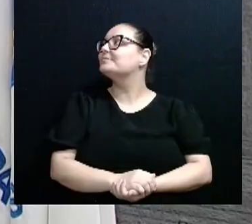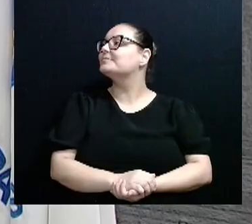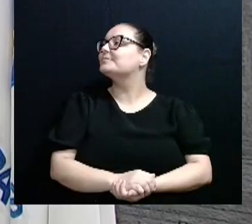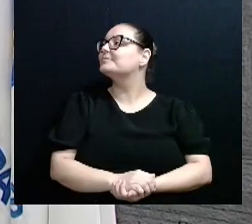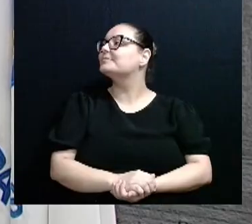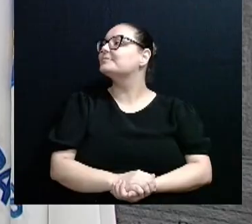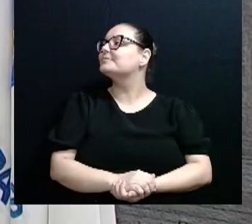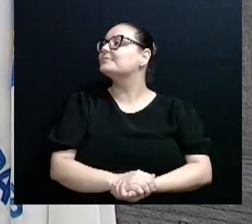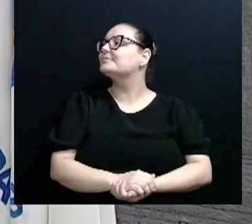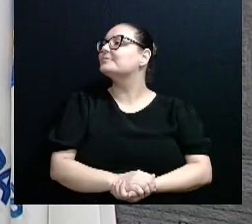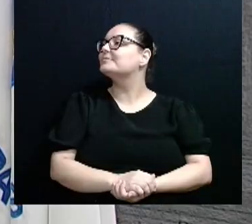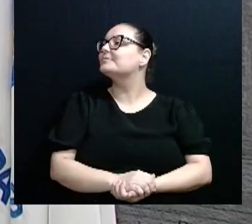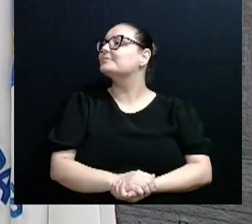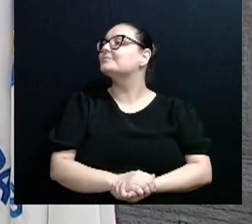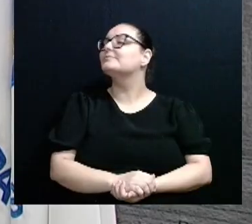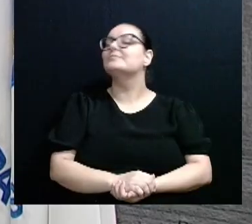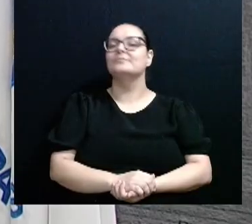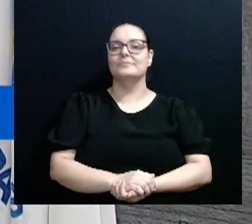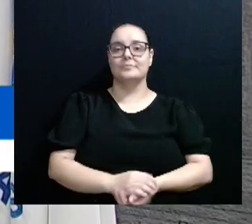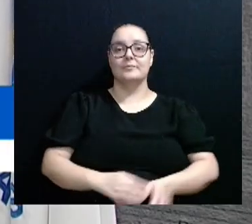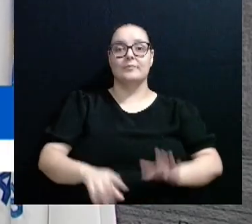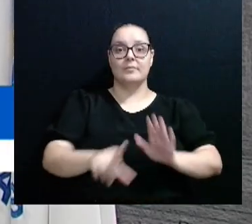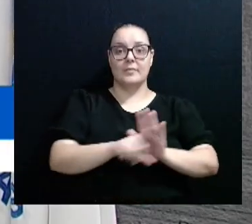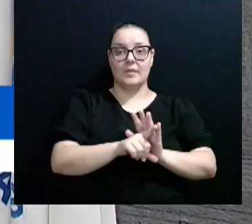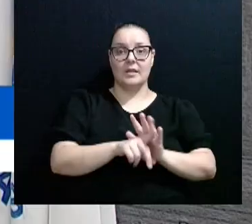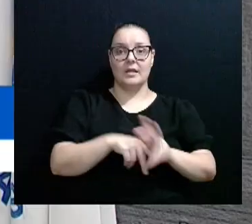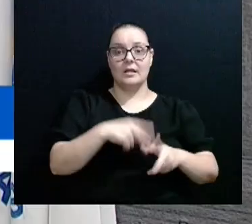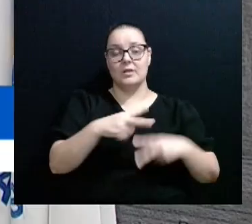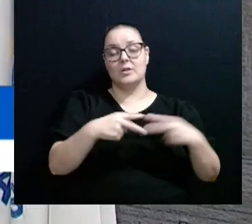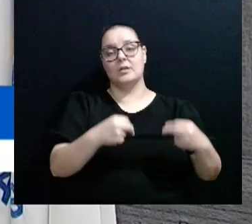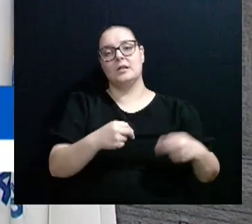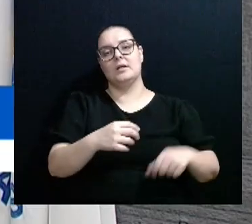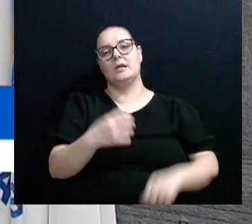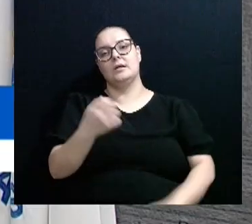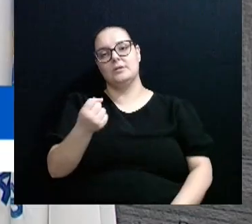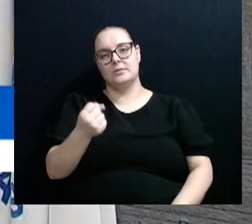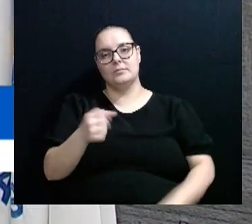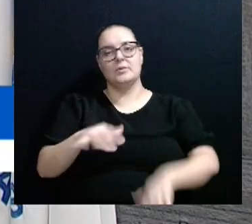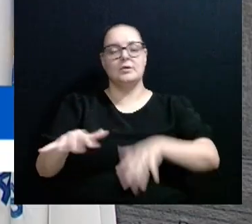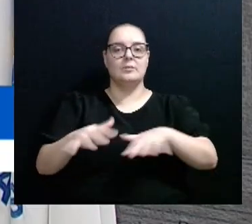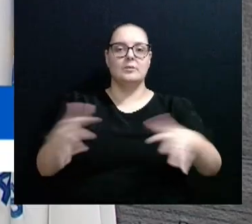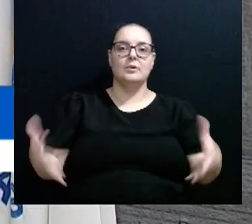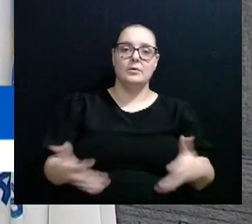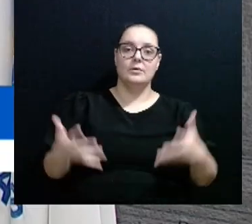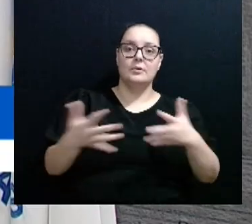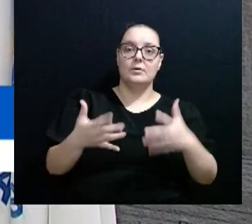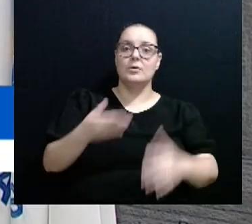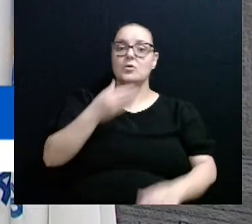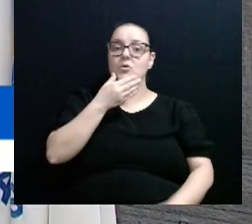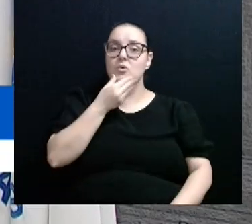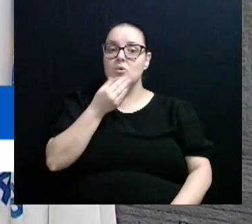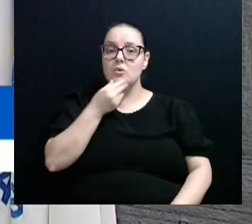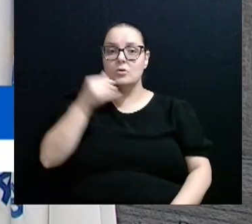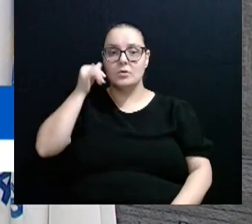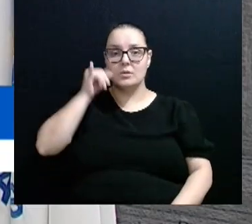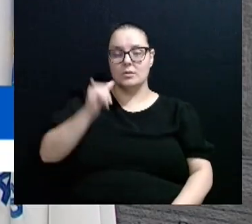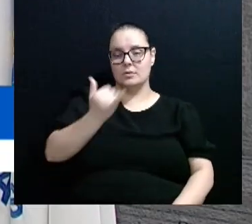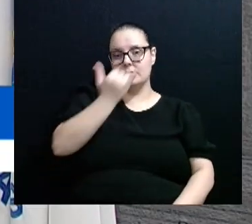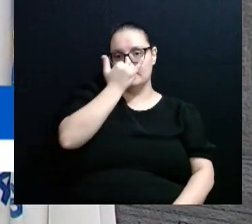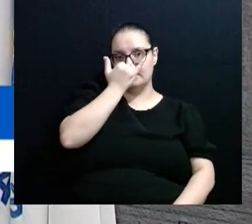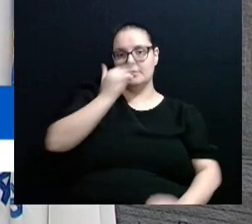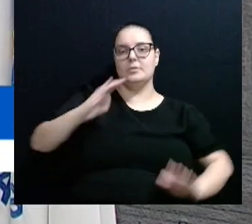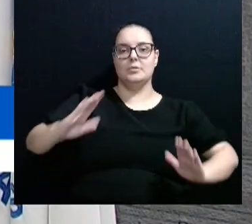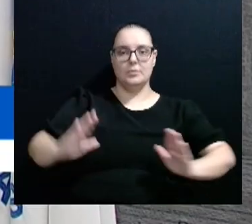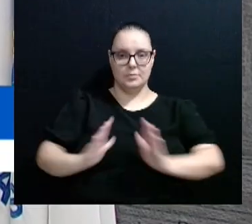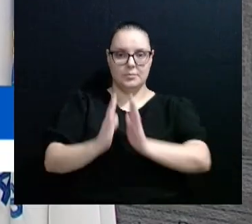A Lei do Laço Branco tem o objetivo de mobilizar e engajar os homens na prevenção e enfrentamento de todas